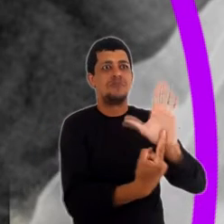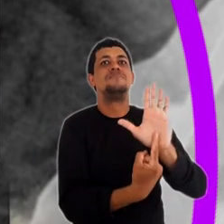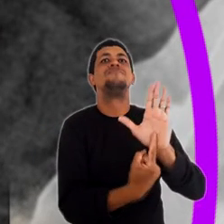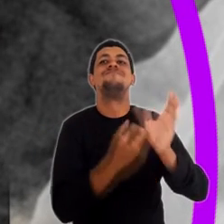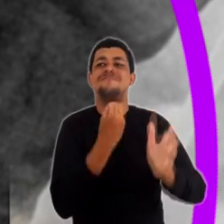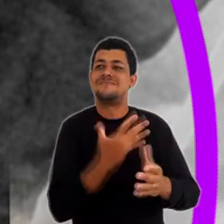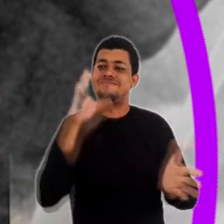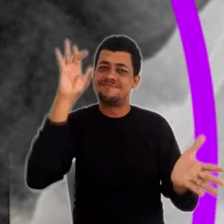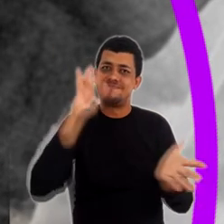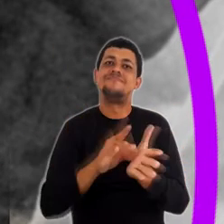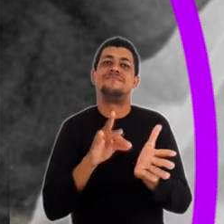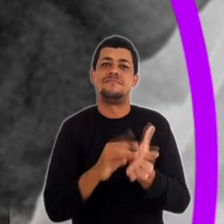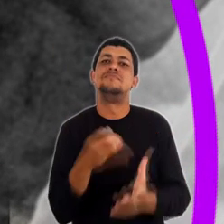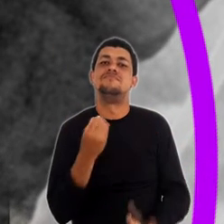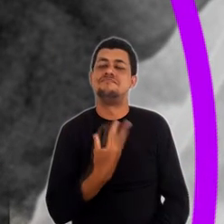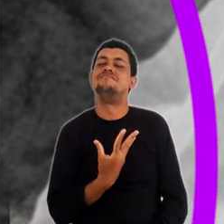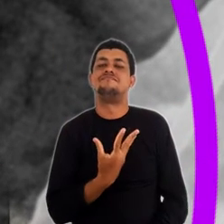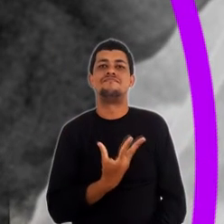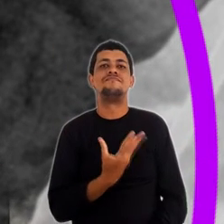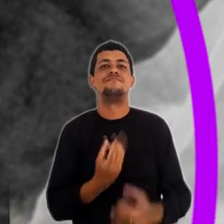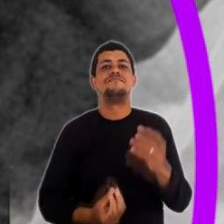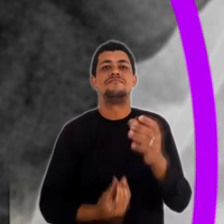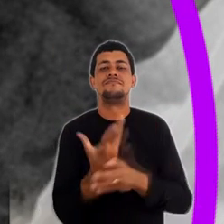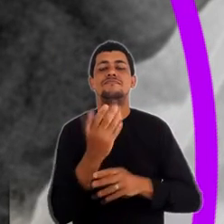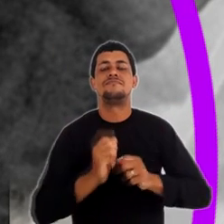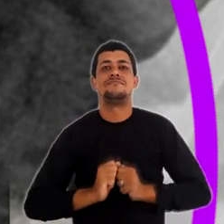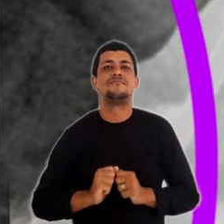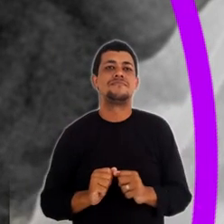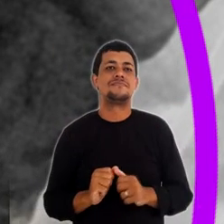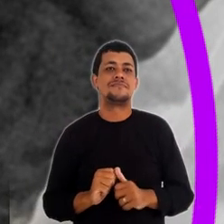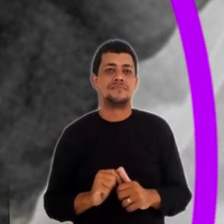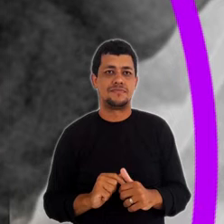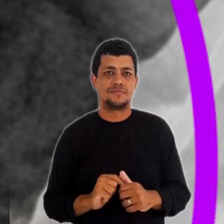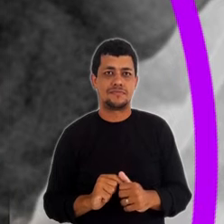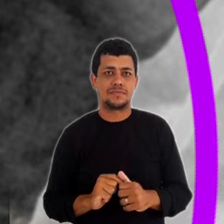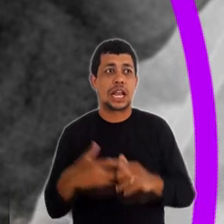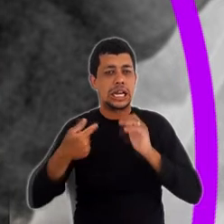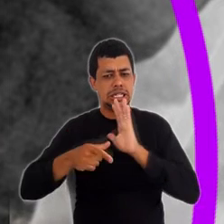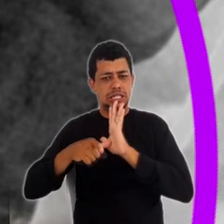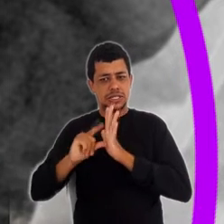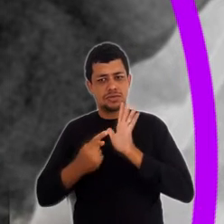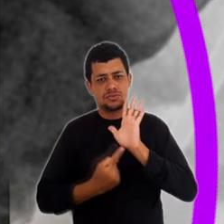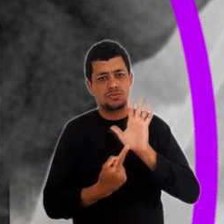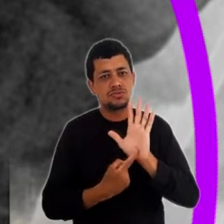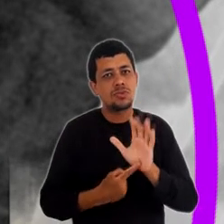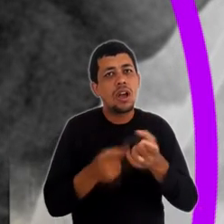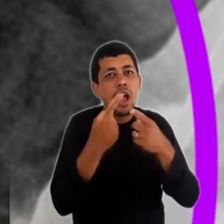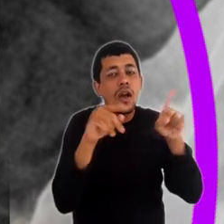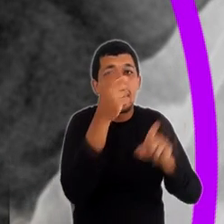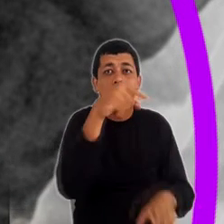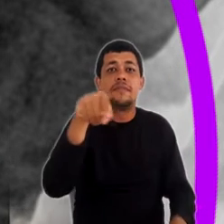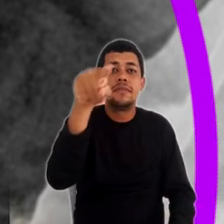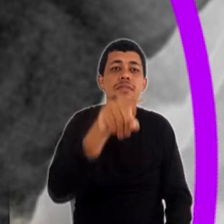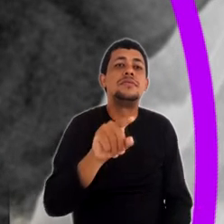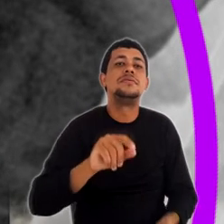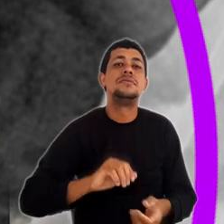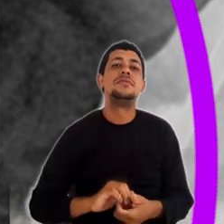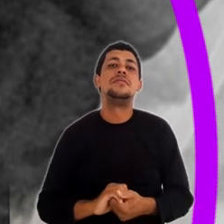visível. Deu de perceber que foi muito bem produzida a música. E antes de mostrar, né, a música de